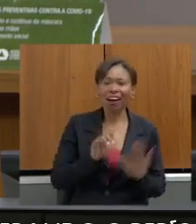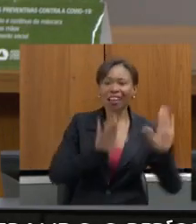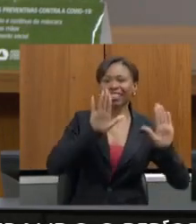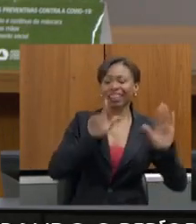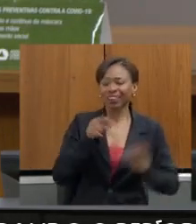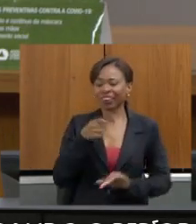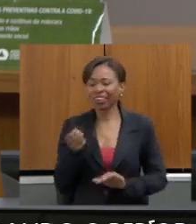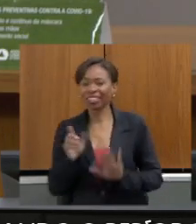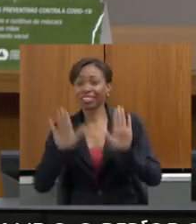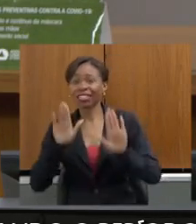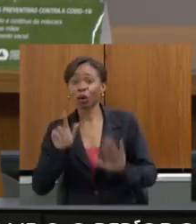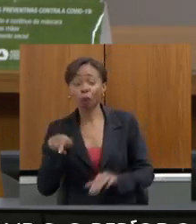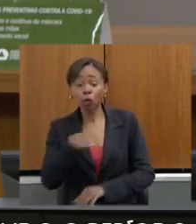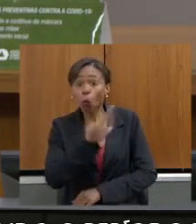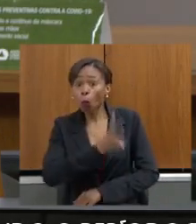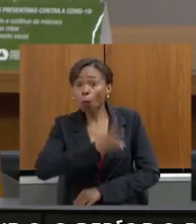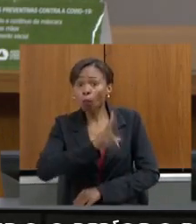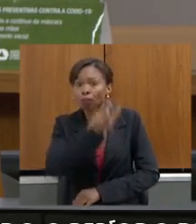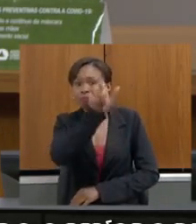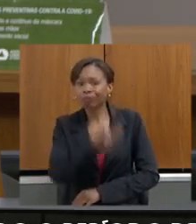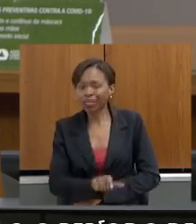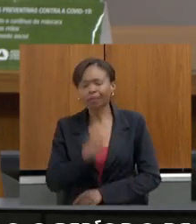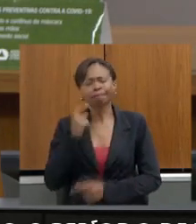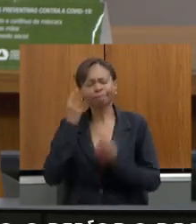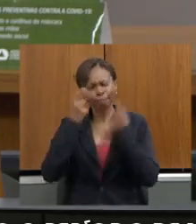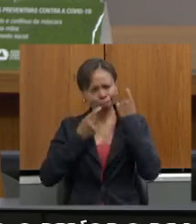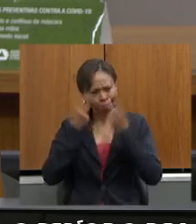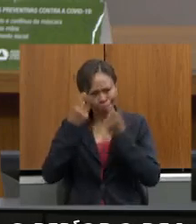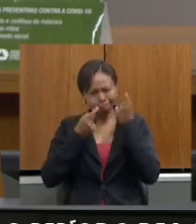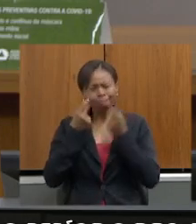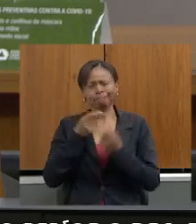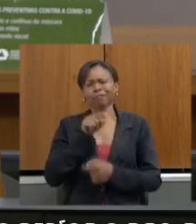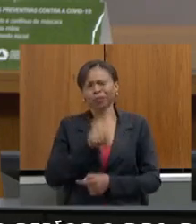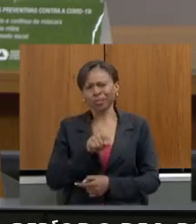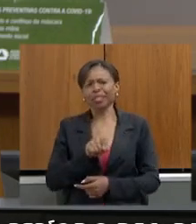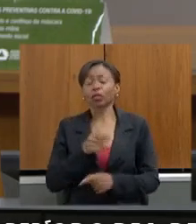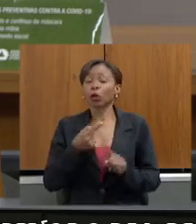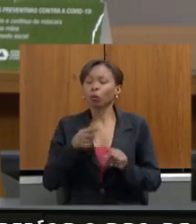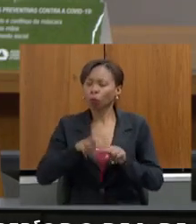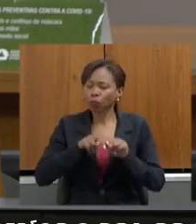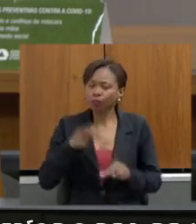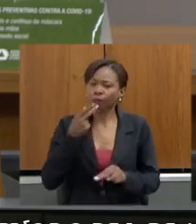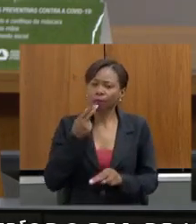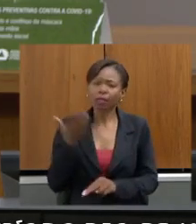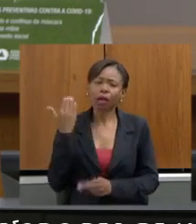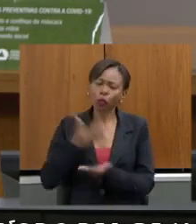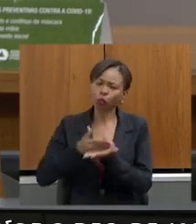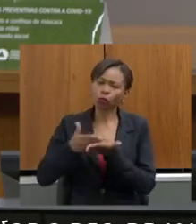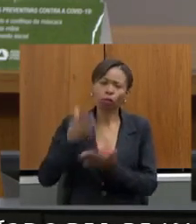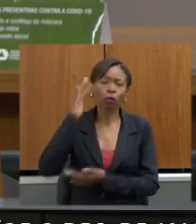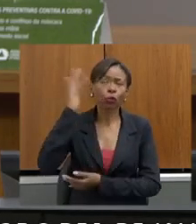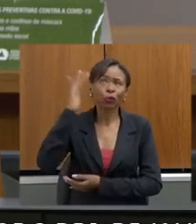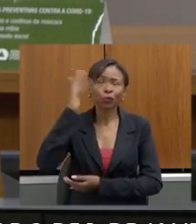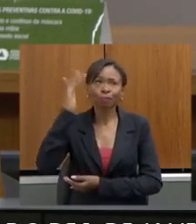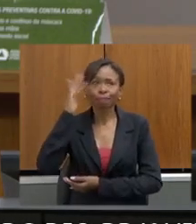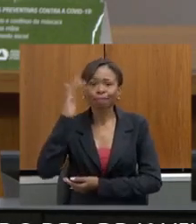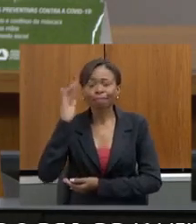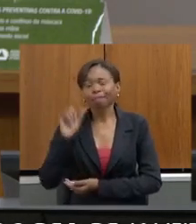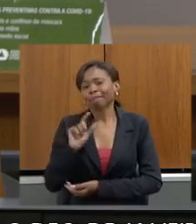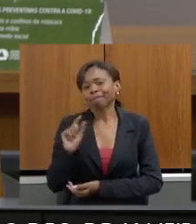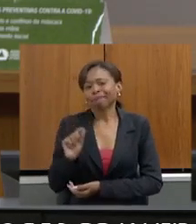pessoalmente perder então a gente tem uma preocupação muito grande com ele sabe então por isso que eu falei que no começo o nosso sonho eram as coisas